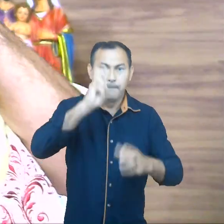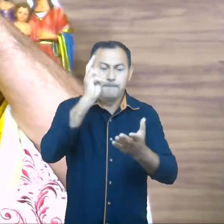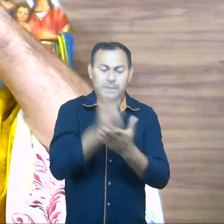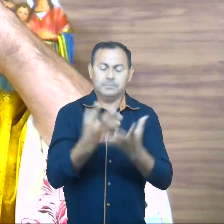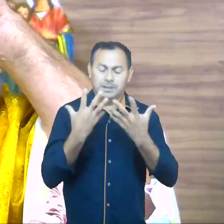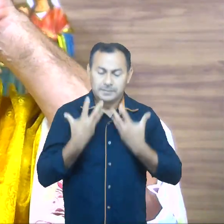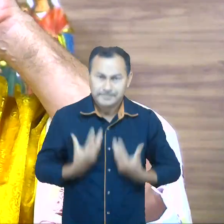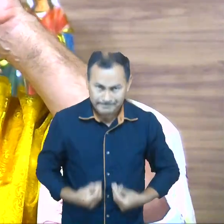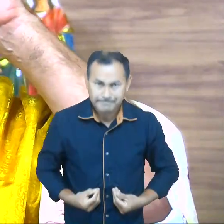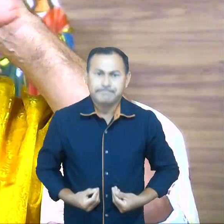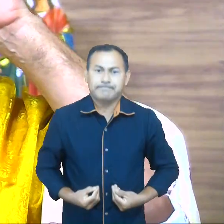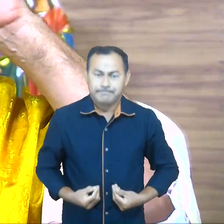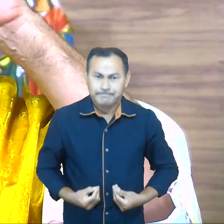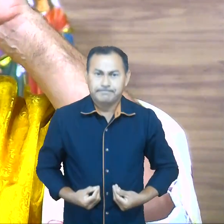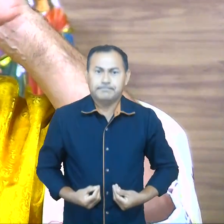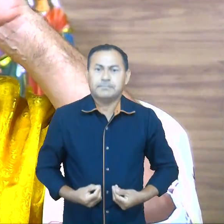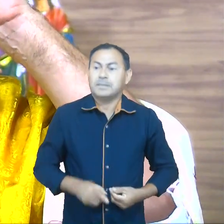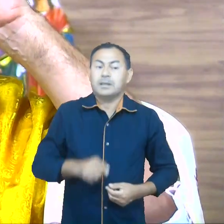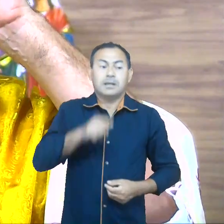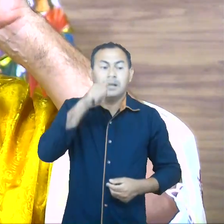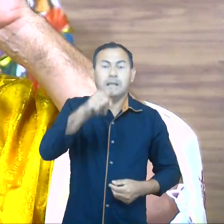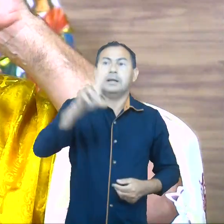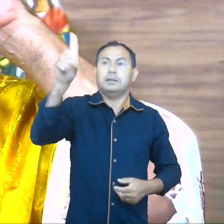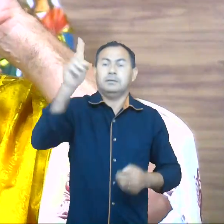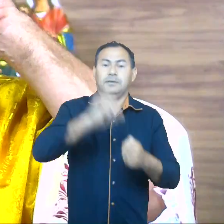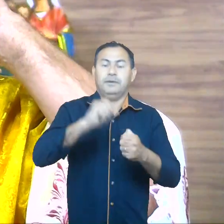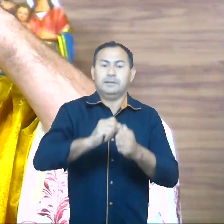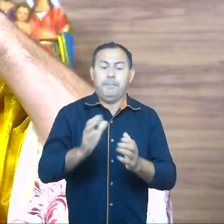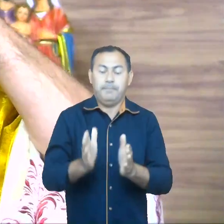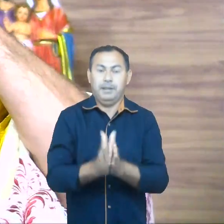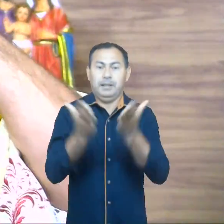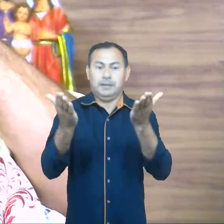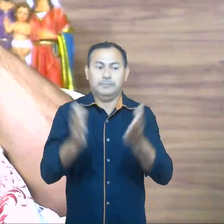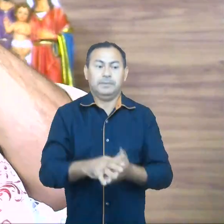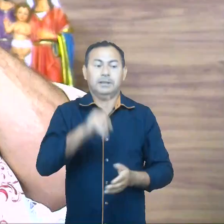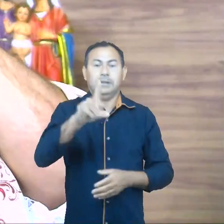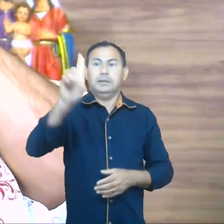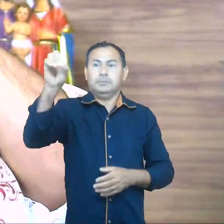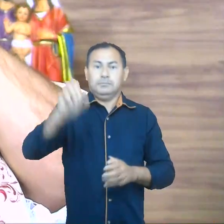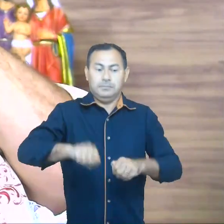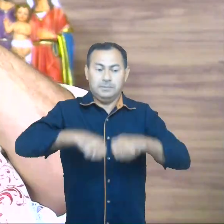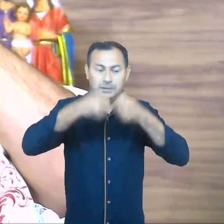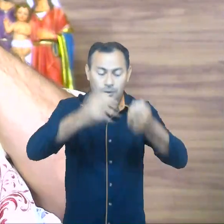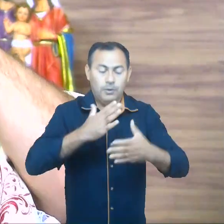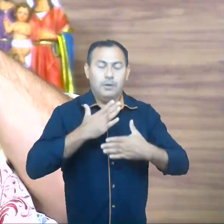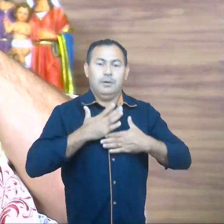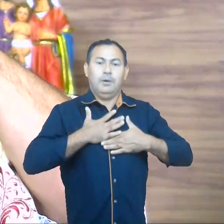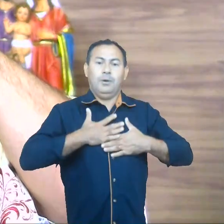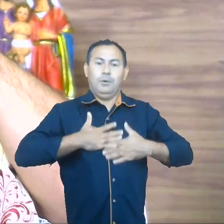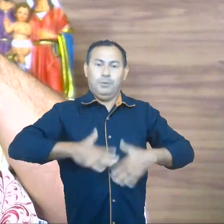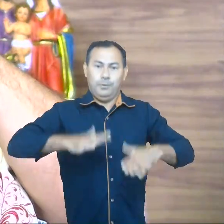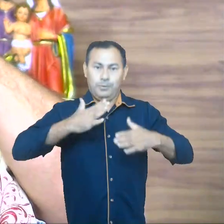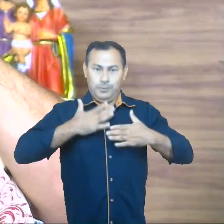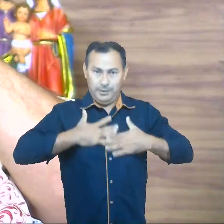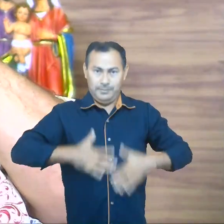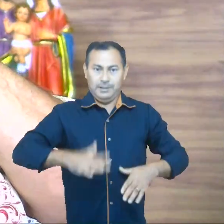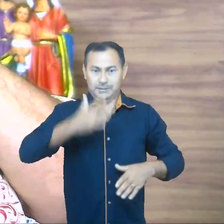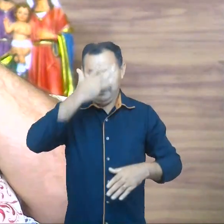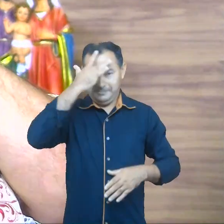cansado, ele foi. E lá Deus realizou o milagre, e lá Deus deu o conforto para ele.